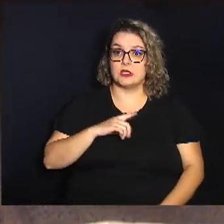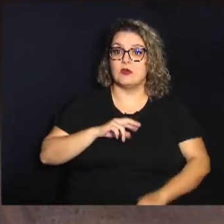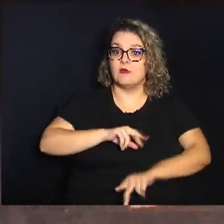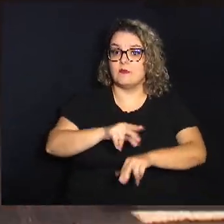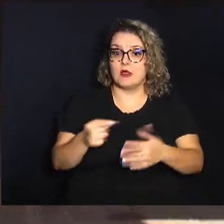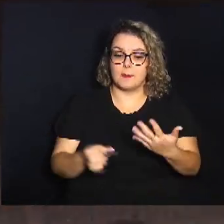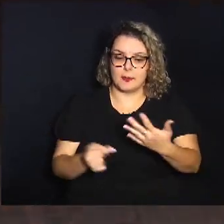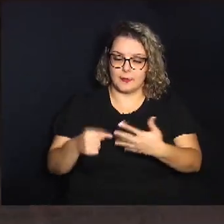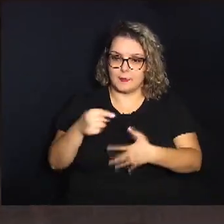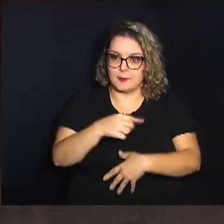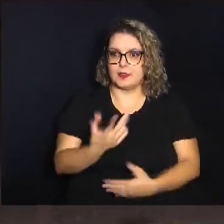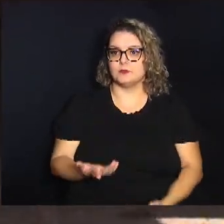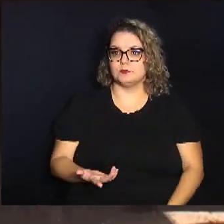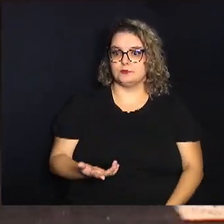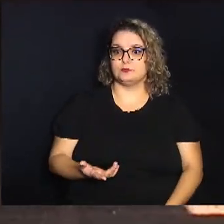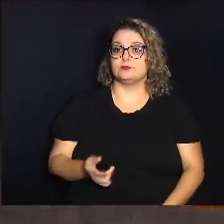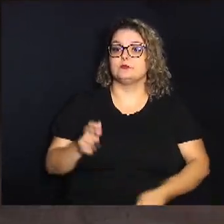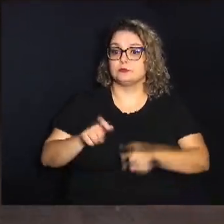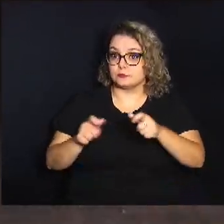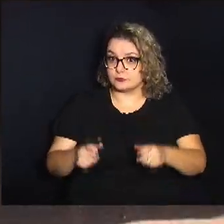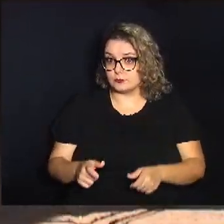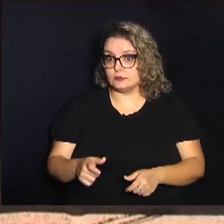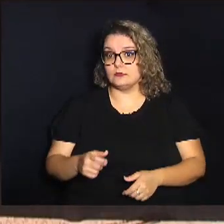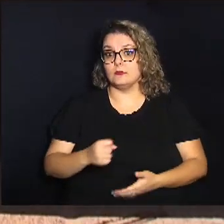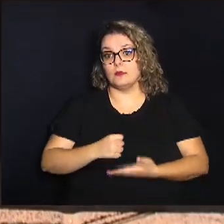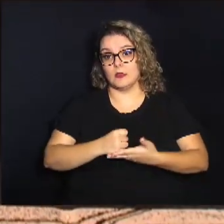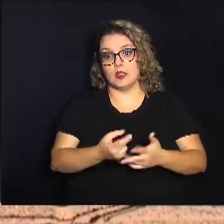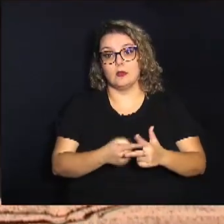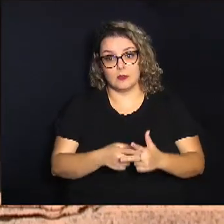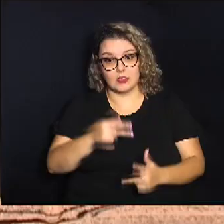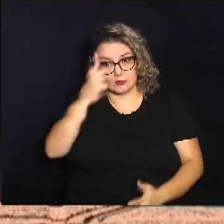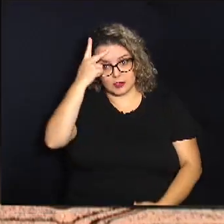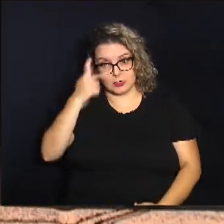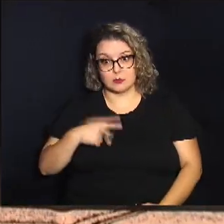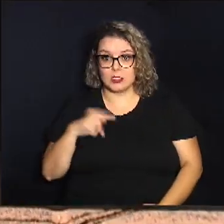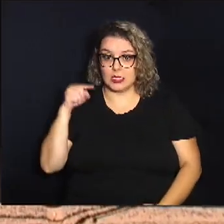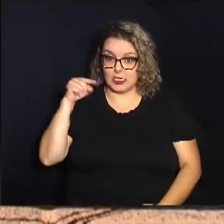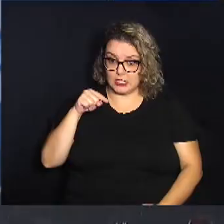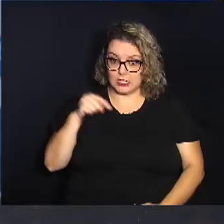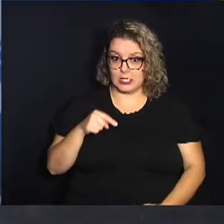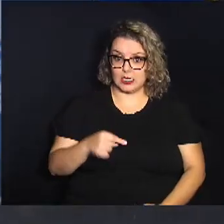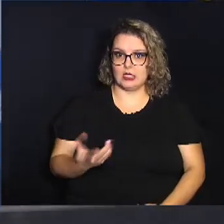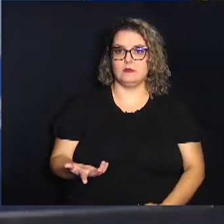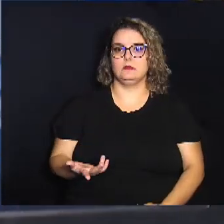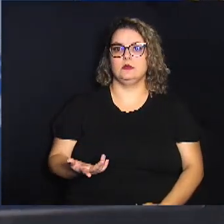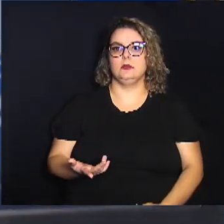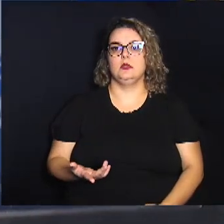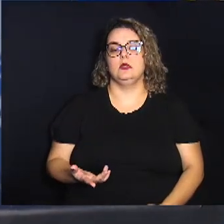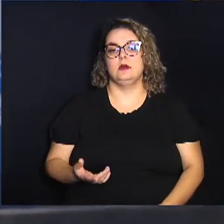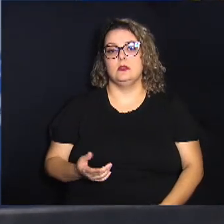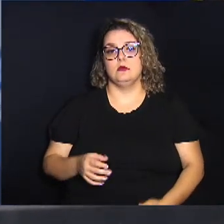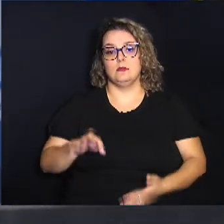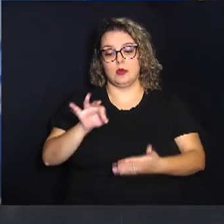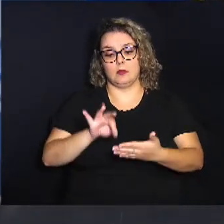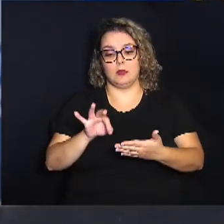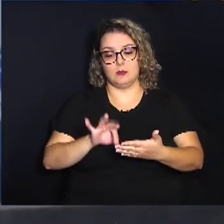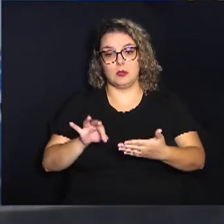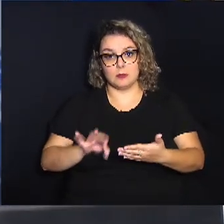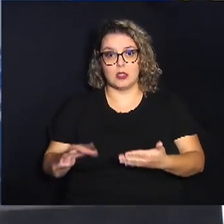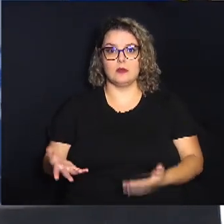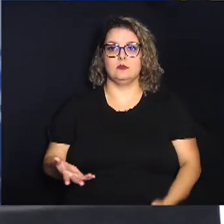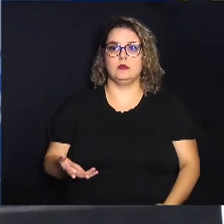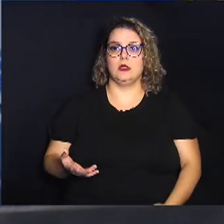diretrizes que a pessoa leva no seu mecânico próprio e lá o mecânico ele vai tirando por eliminação